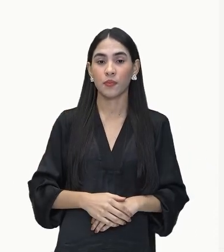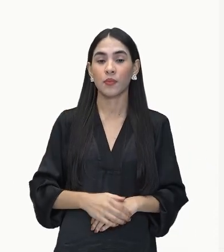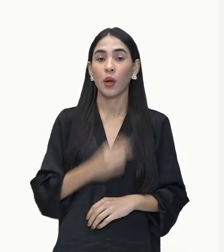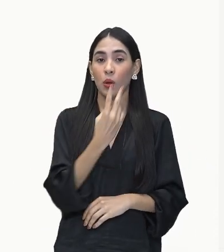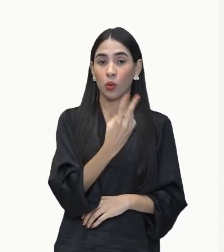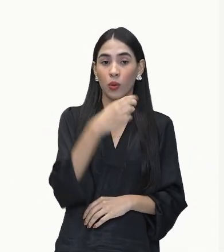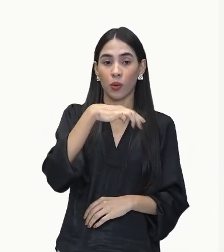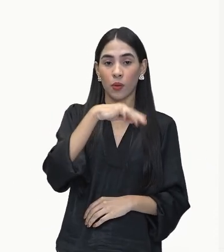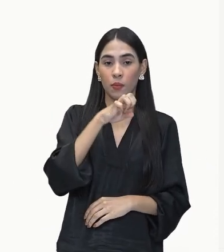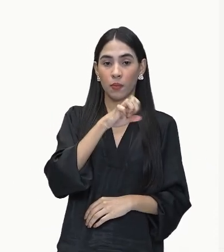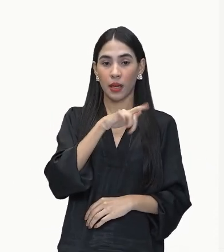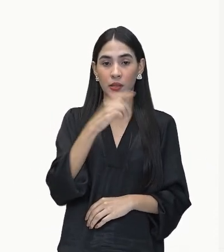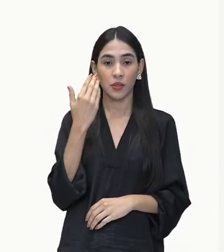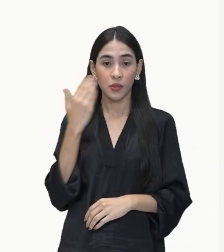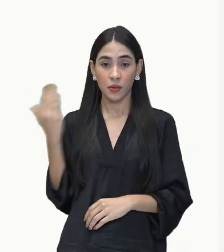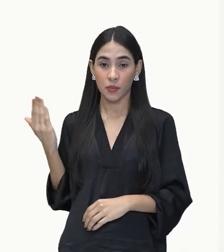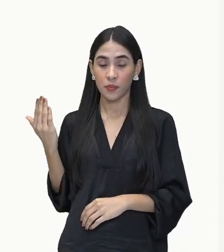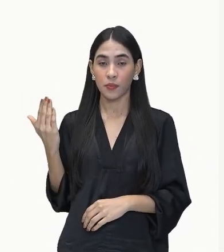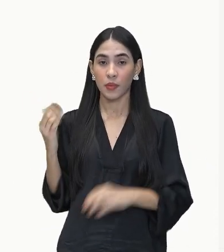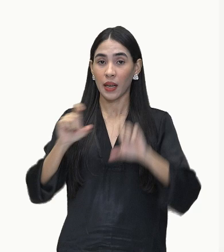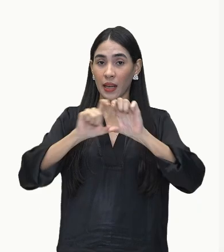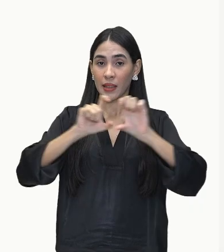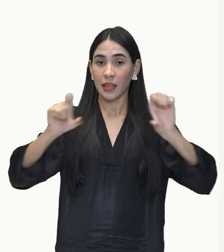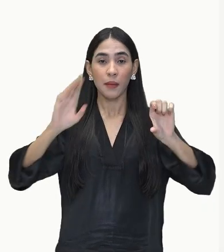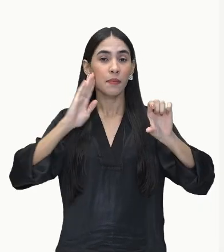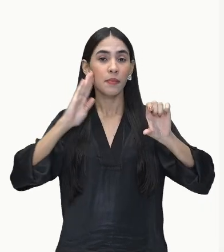2-metil e a cadeia principal